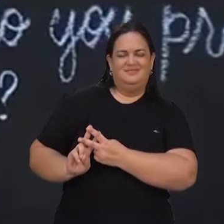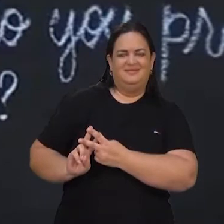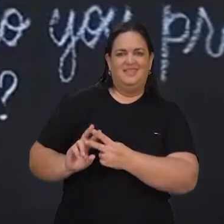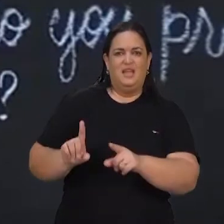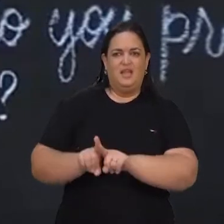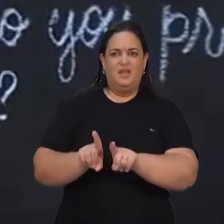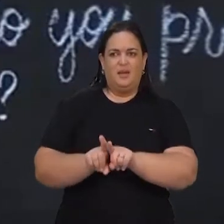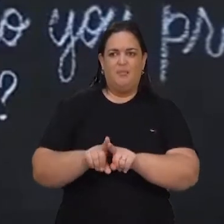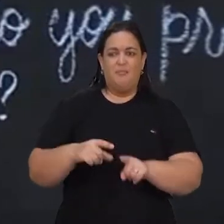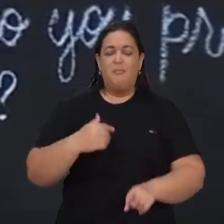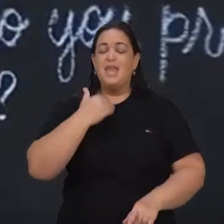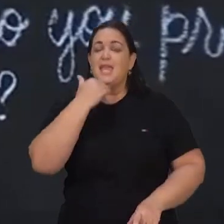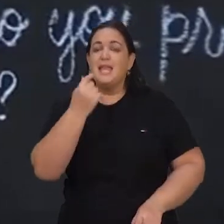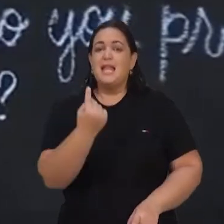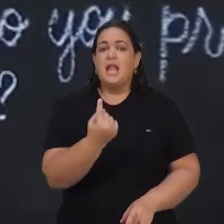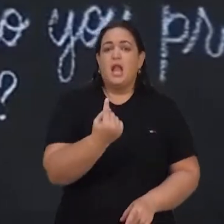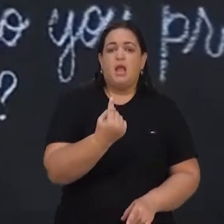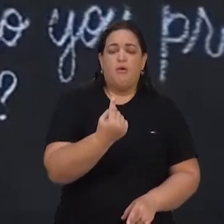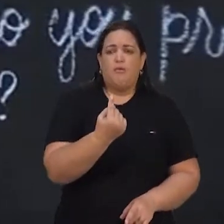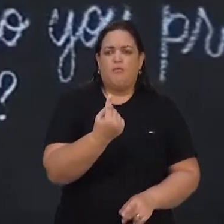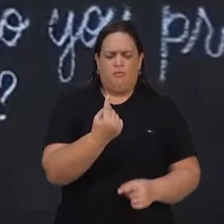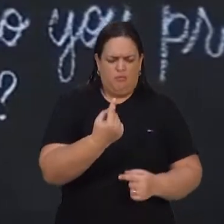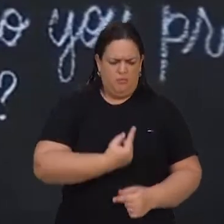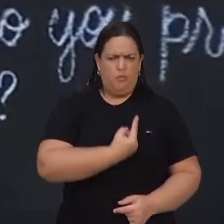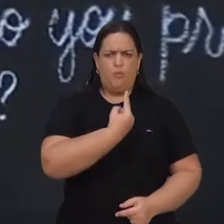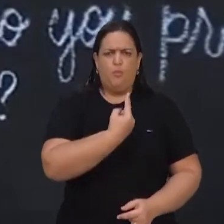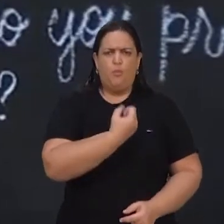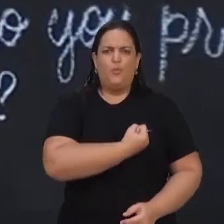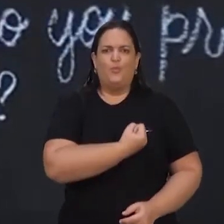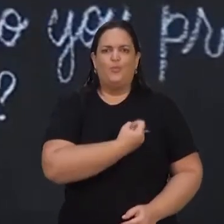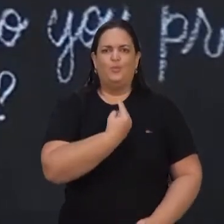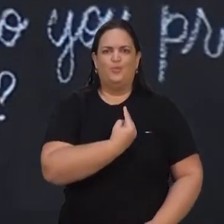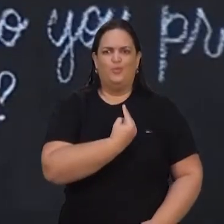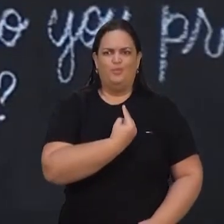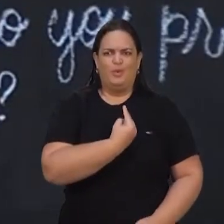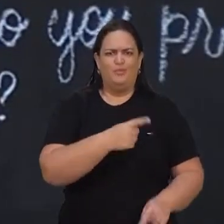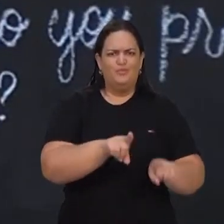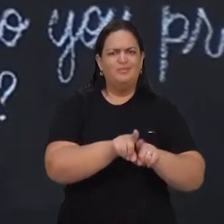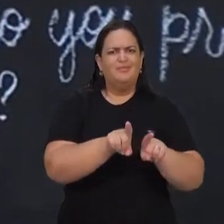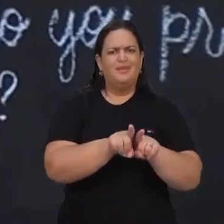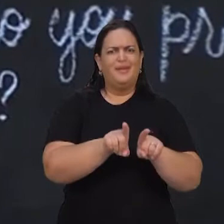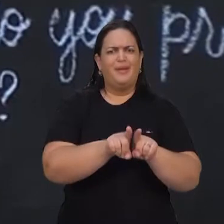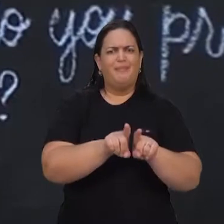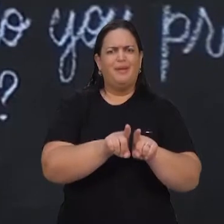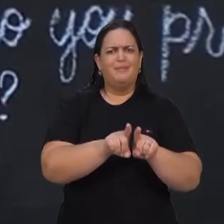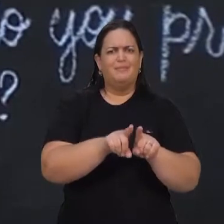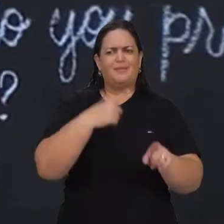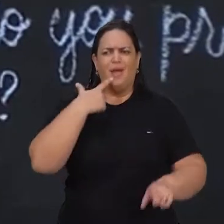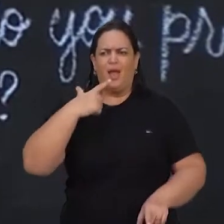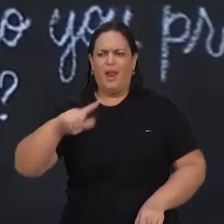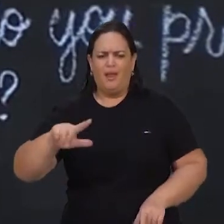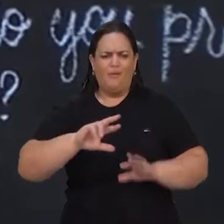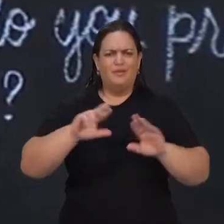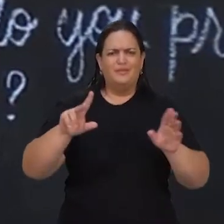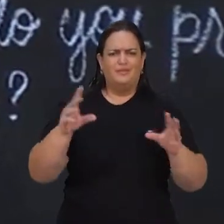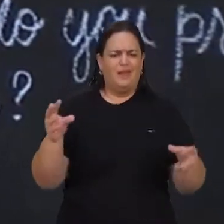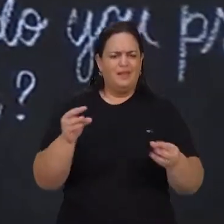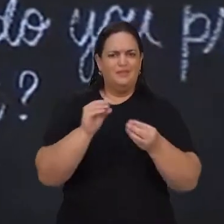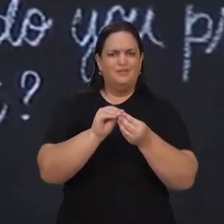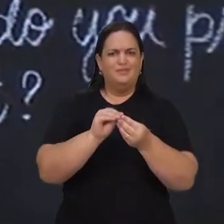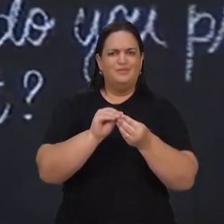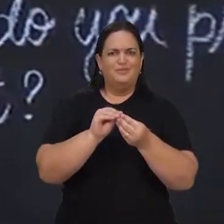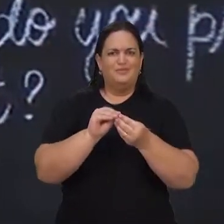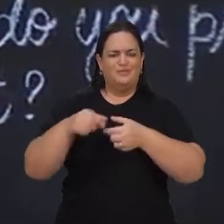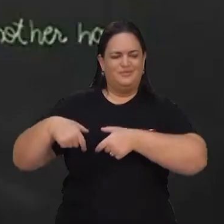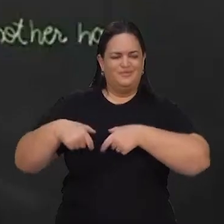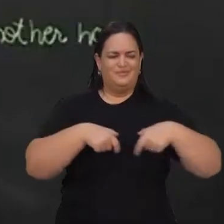o nenhum para trás, sendo que o numeral 1 usado aqui junto às palavras e formando uma mensagem para passar para